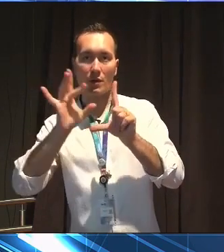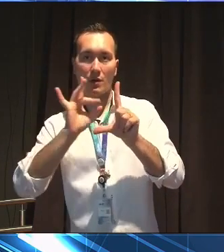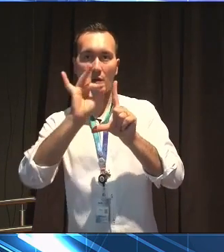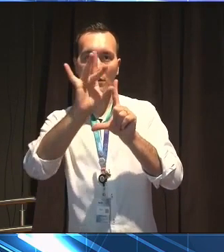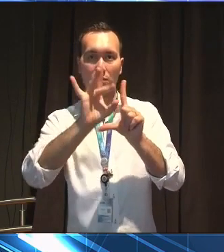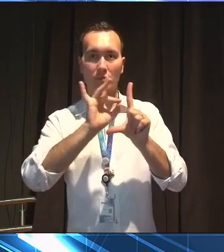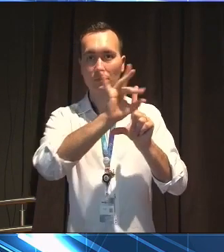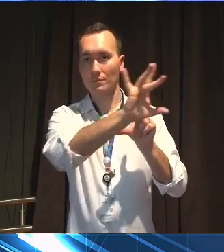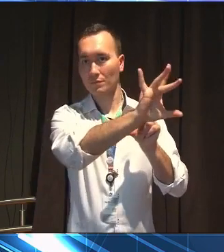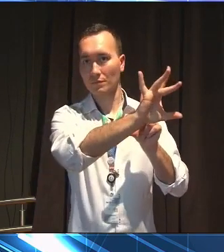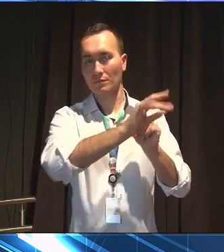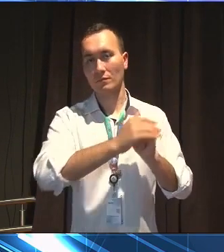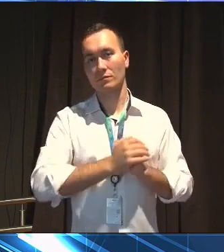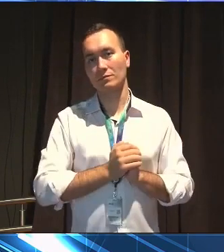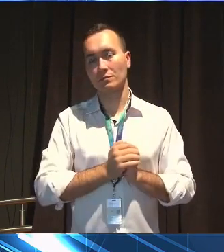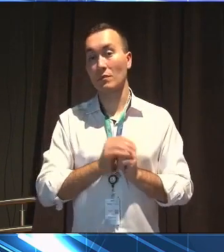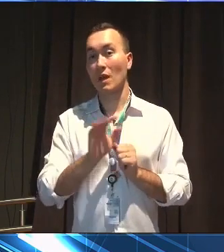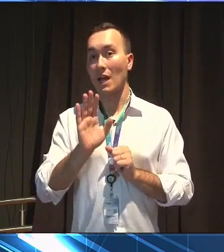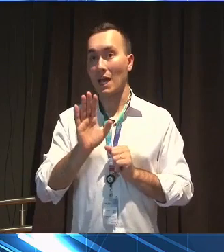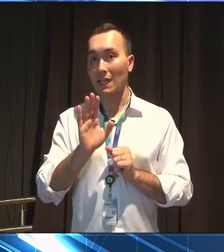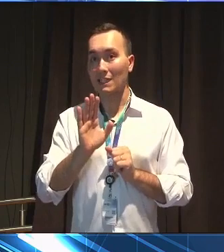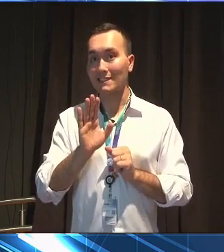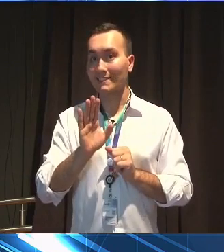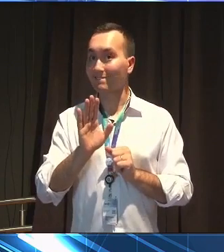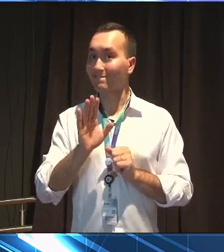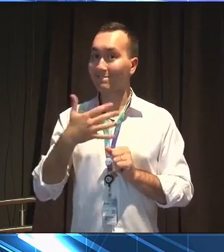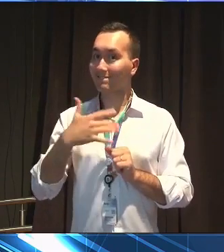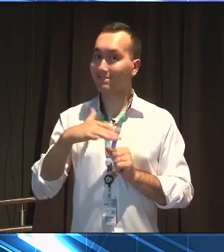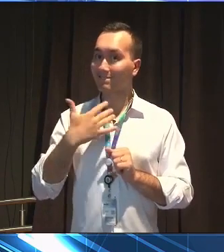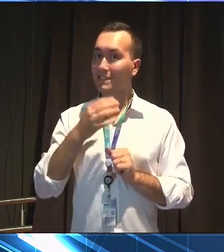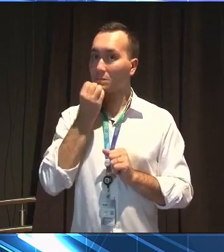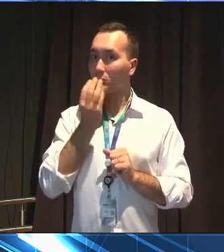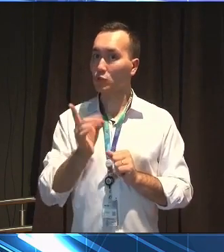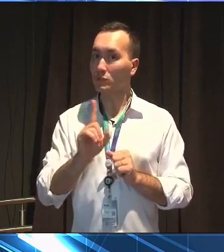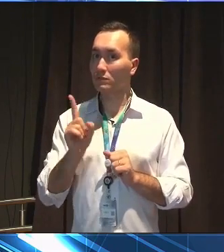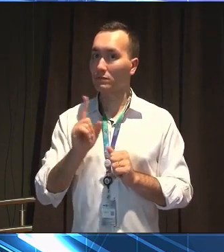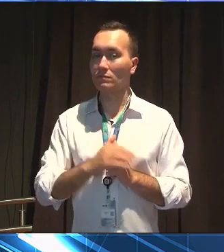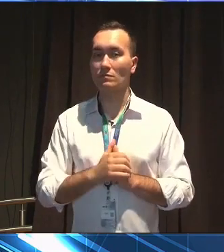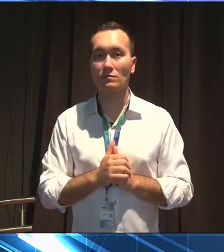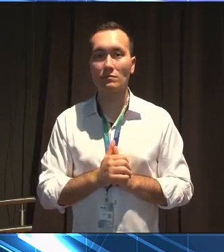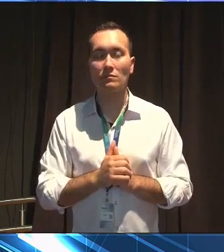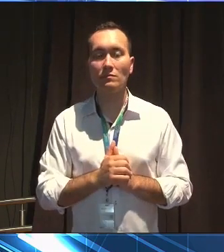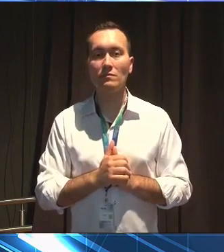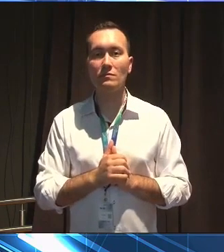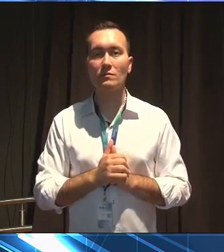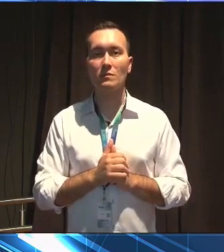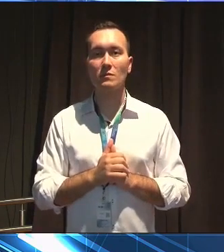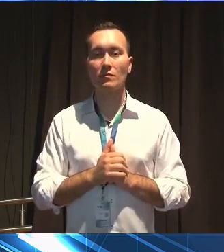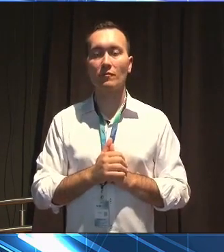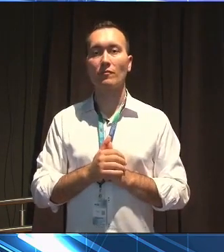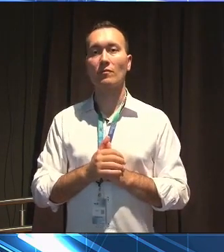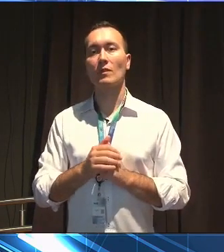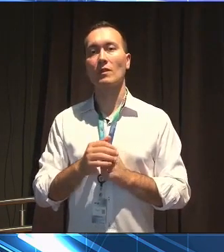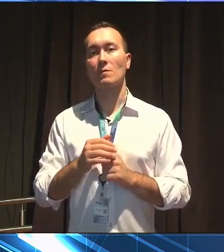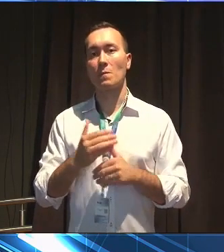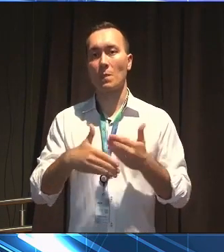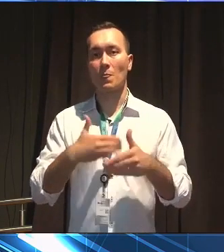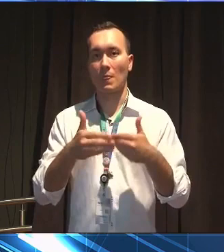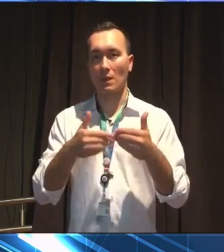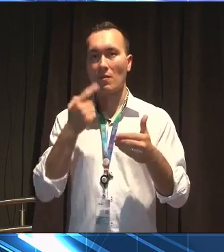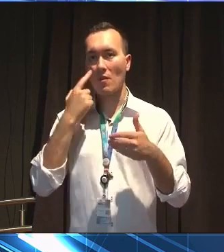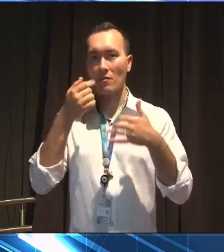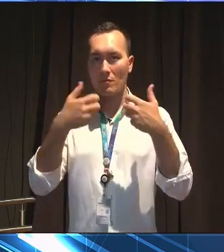Só que aí é uma armadilha. E esse é o ponto que a gente vai começar a entrar nos benefícios do JWT. Por quê? A partir do